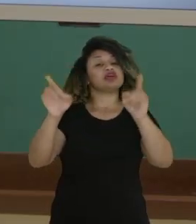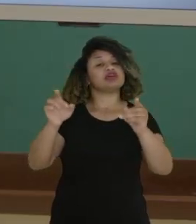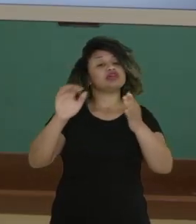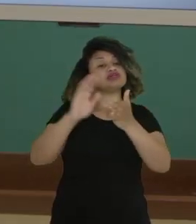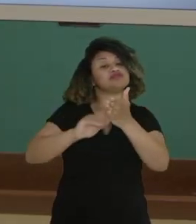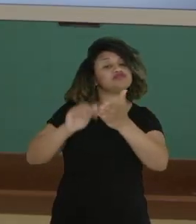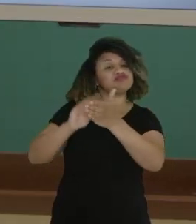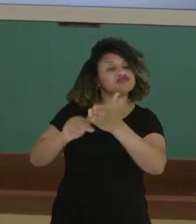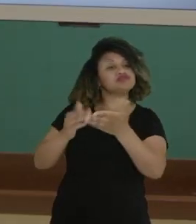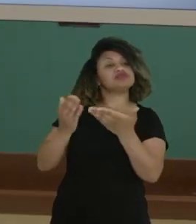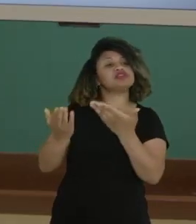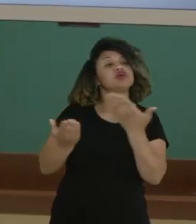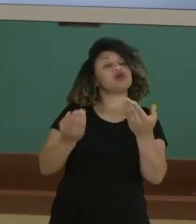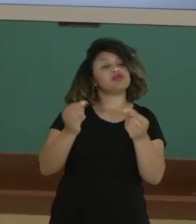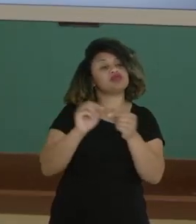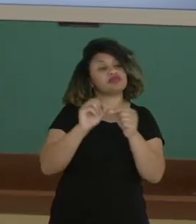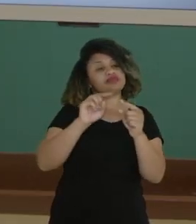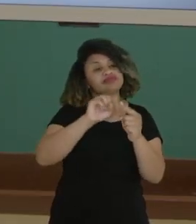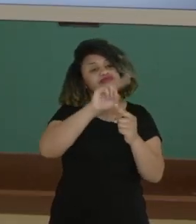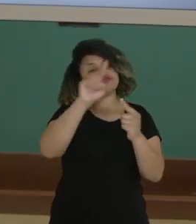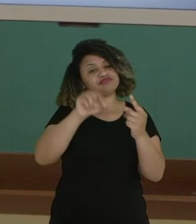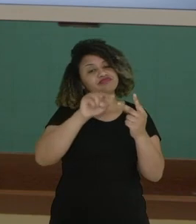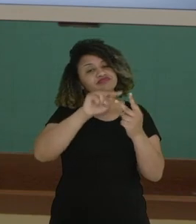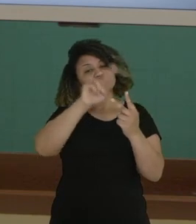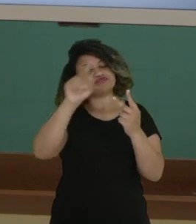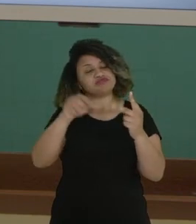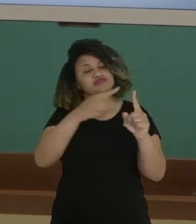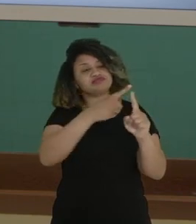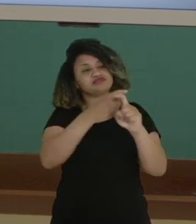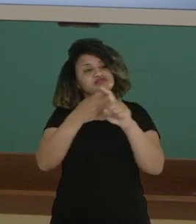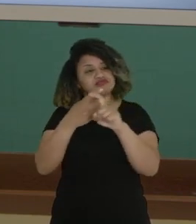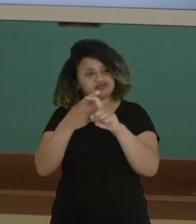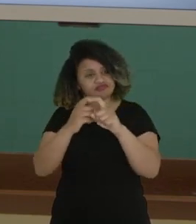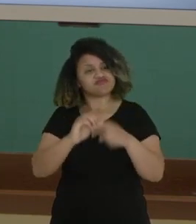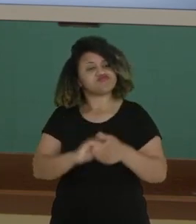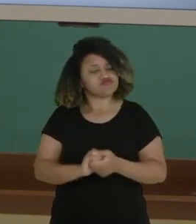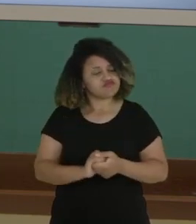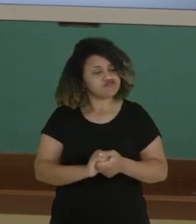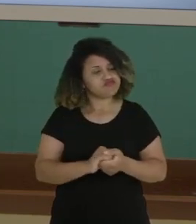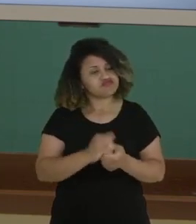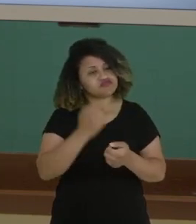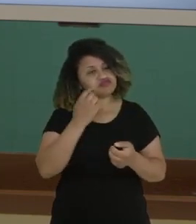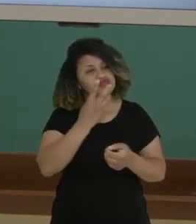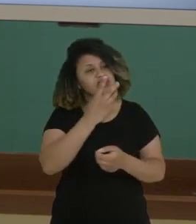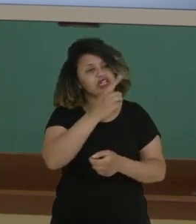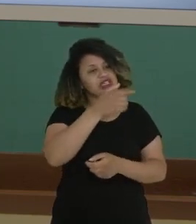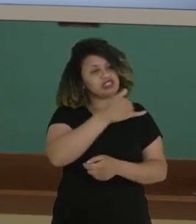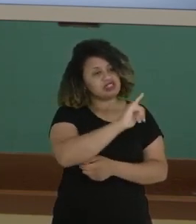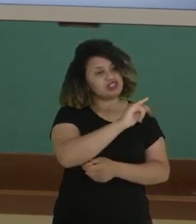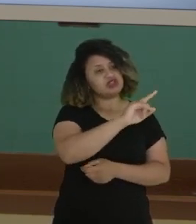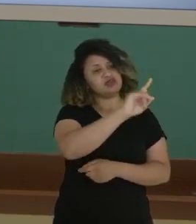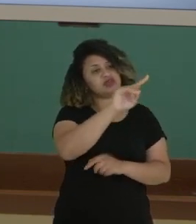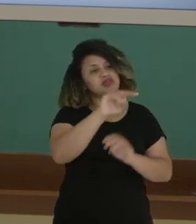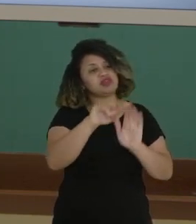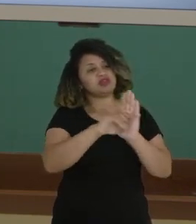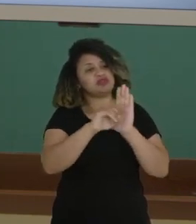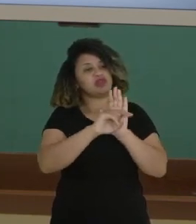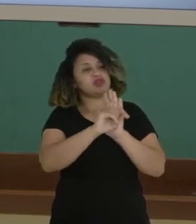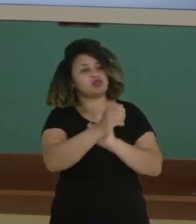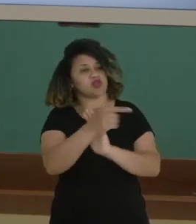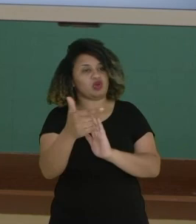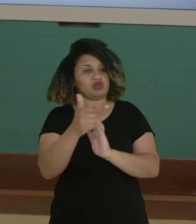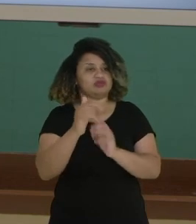Então vamos lá, ó. Propriedade distributiva. Menos 3 vezes y, menos 3y. Menos 3 com mais 4, menos